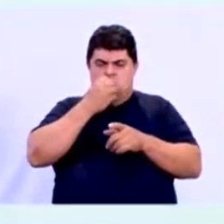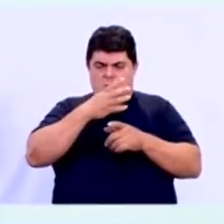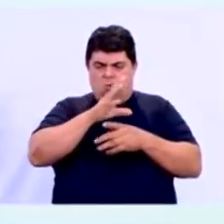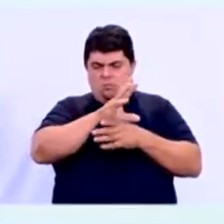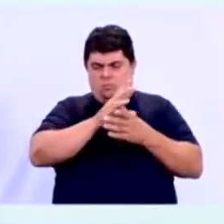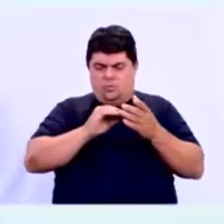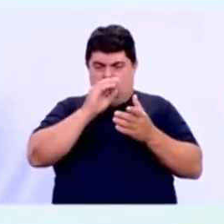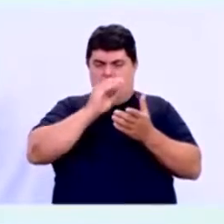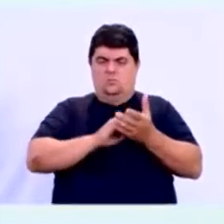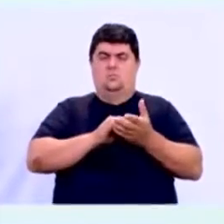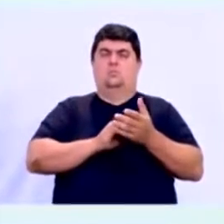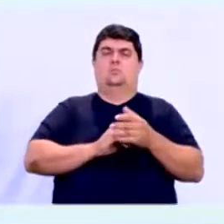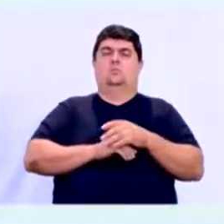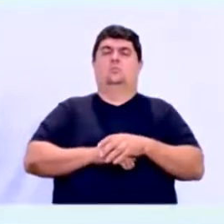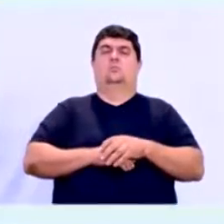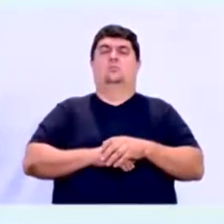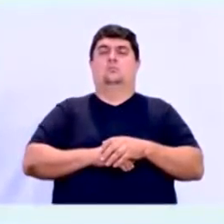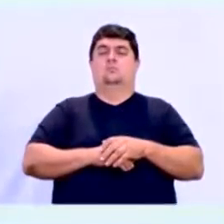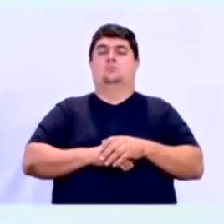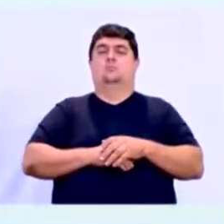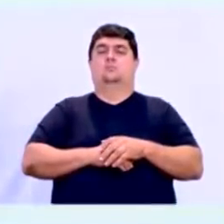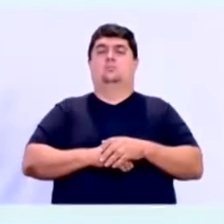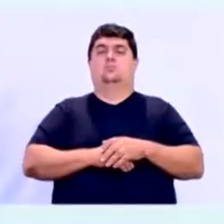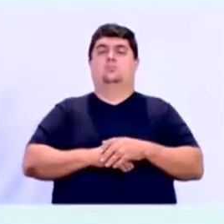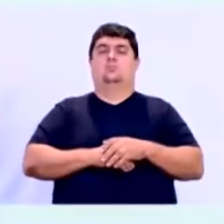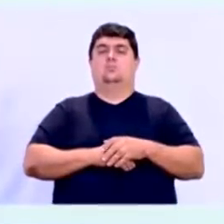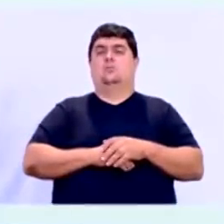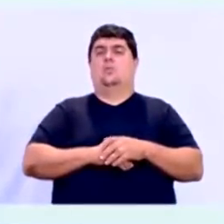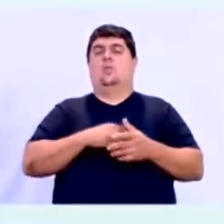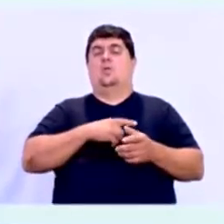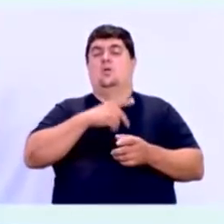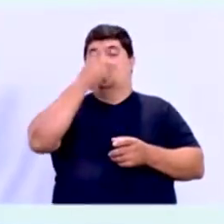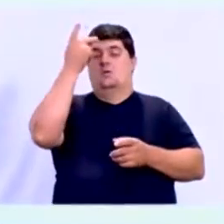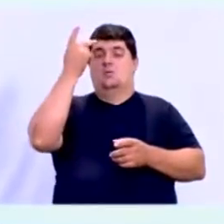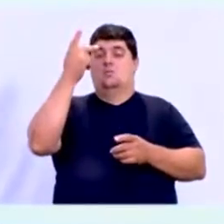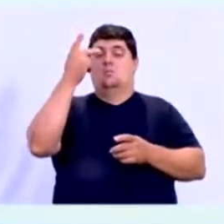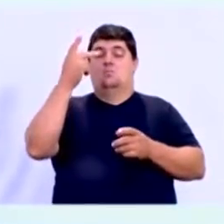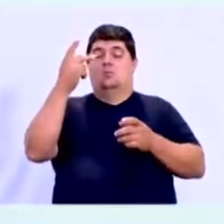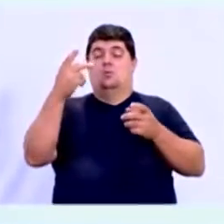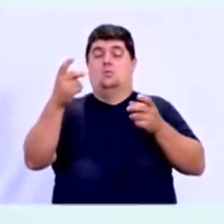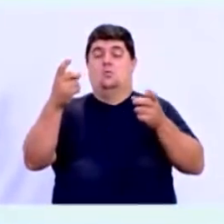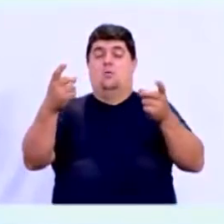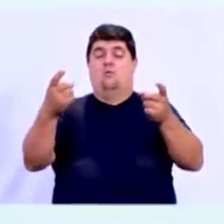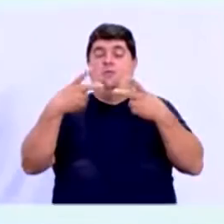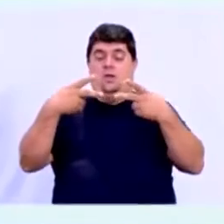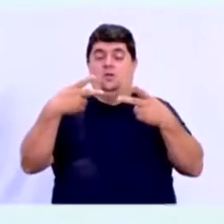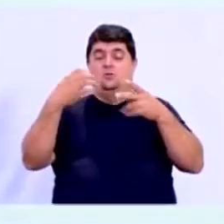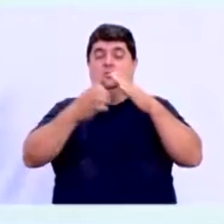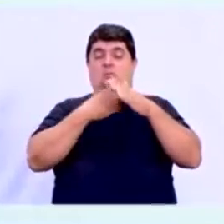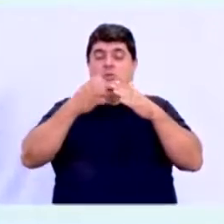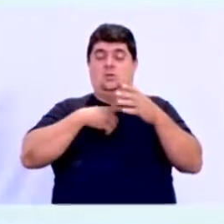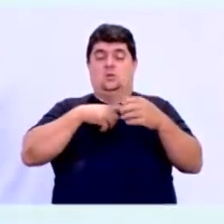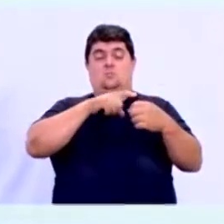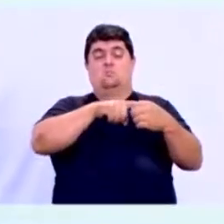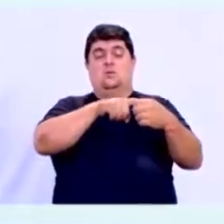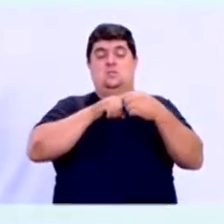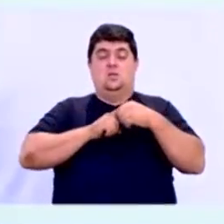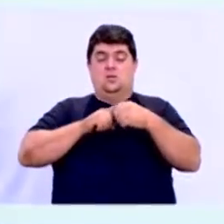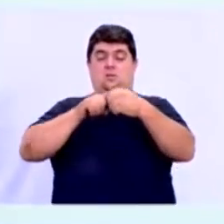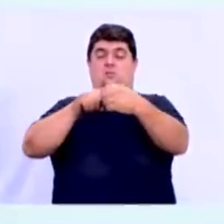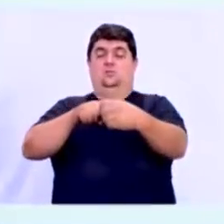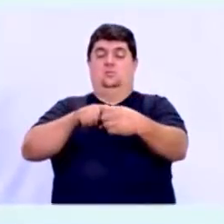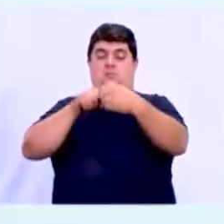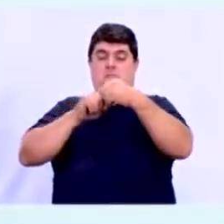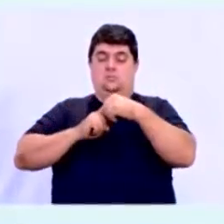estão desenvolvendo. Os fornecedores, é importante que você crie o quê? Parcerias, né? Nós falamos sobre parcerias e as parcerias não estão